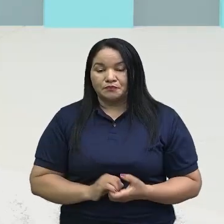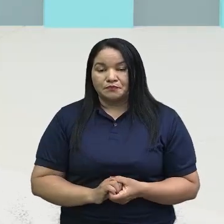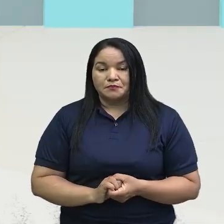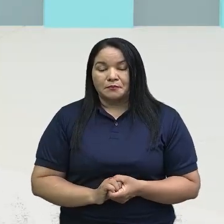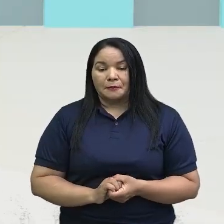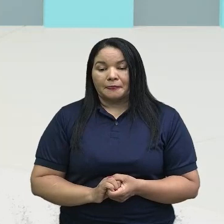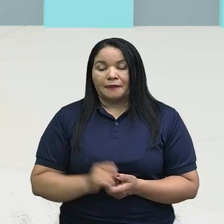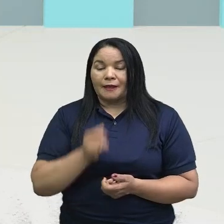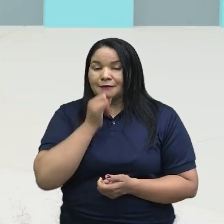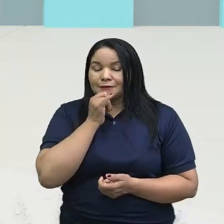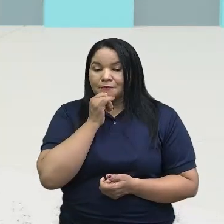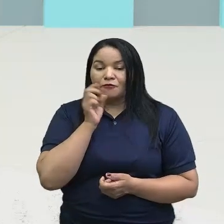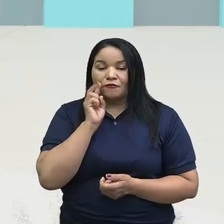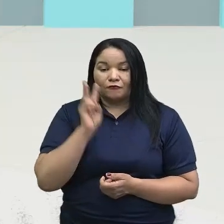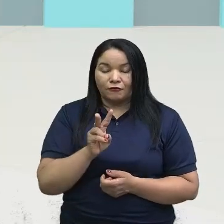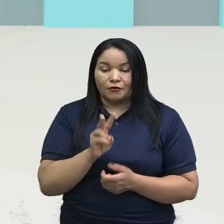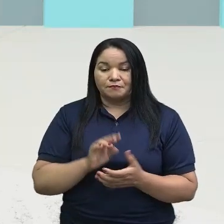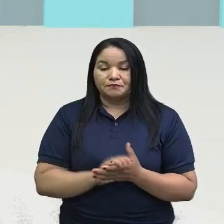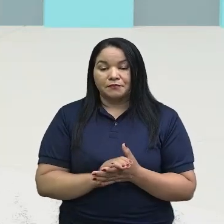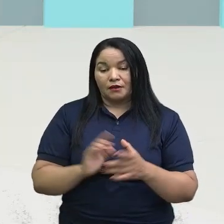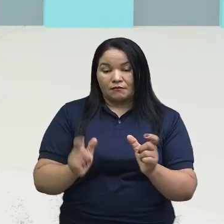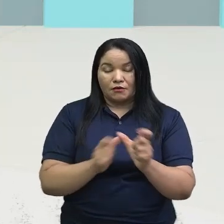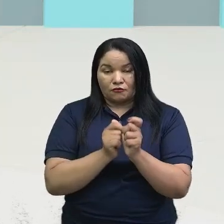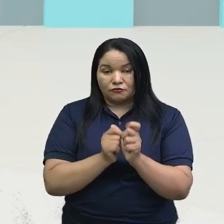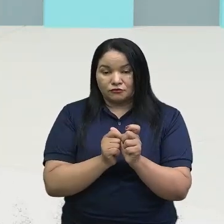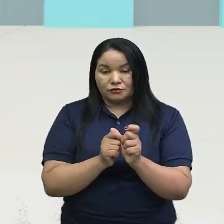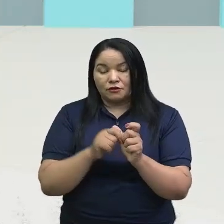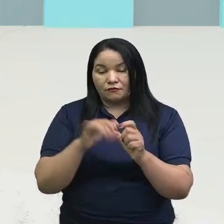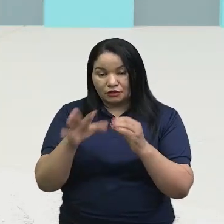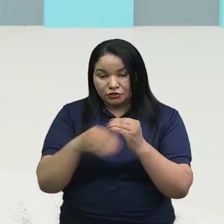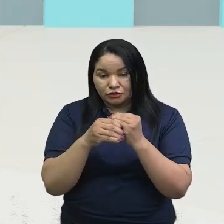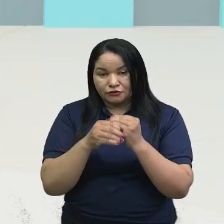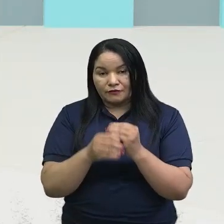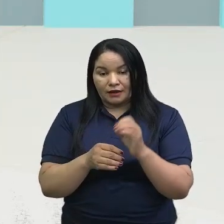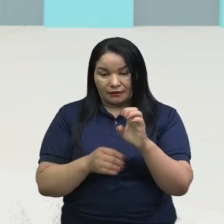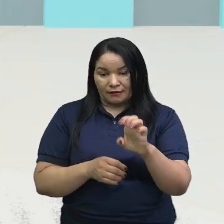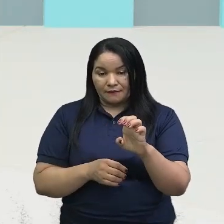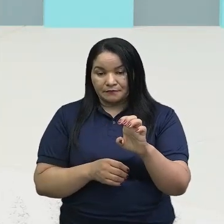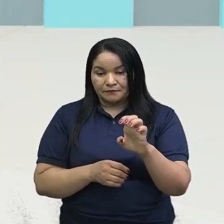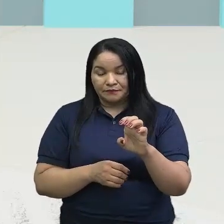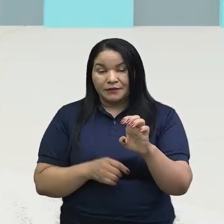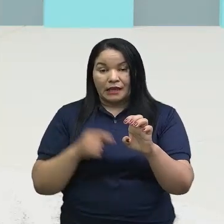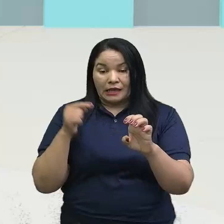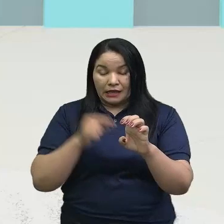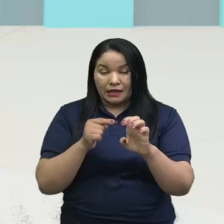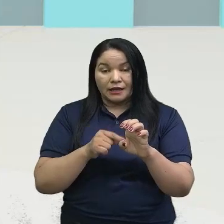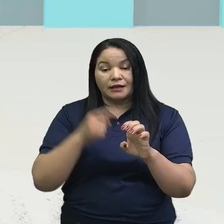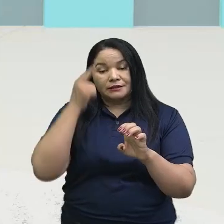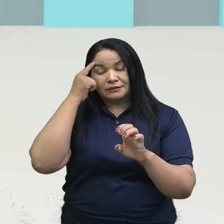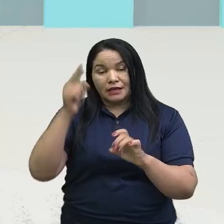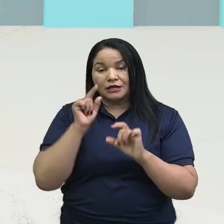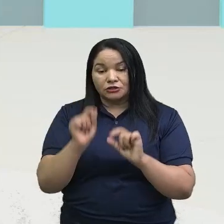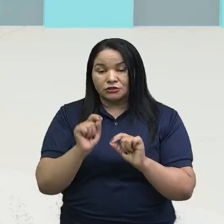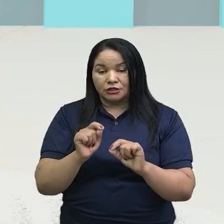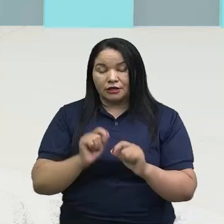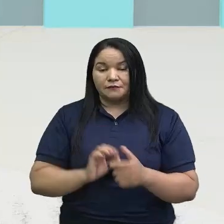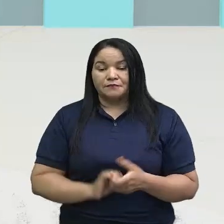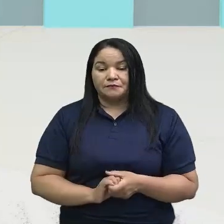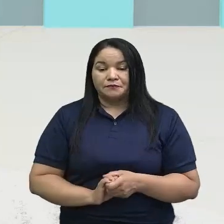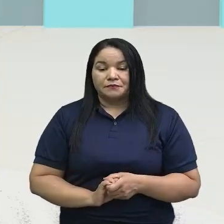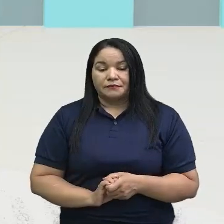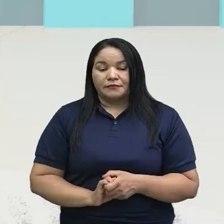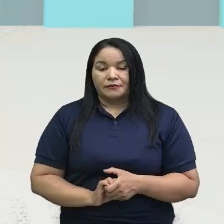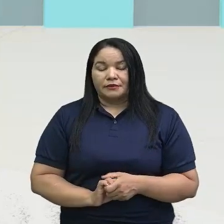você vê uma conjunção aditiva e, logo nós vamos perceber que ela tem essa ideia, ela passa a ideia